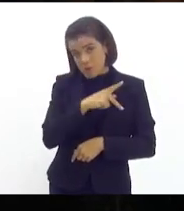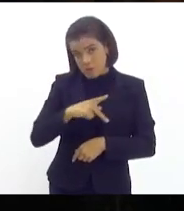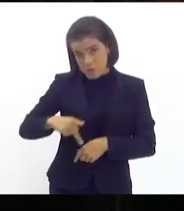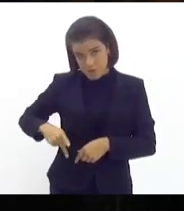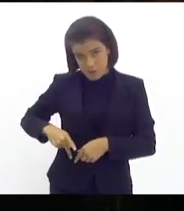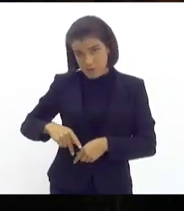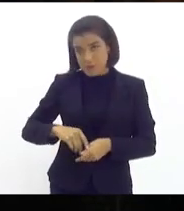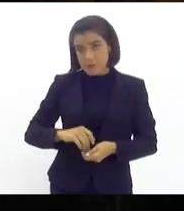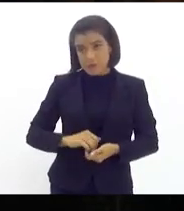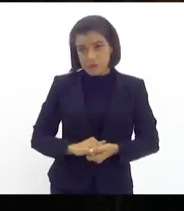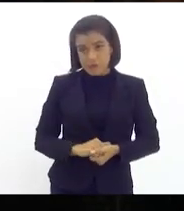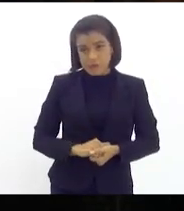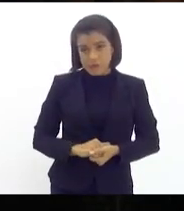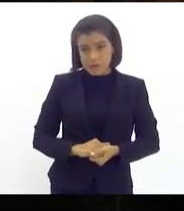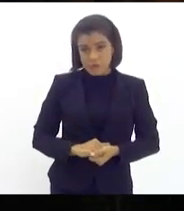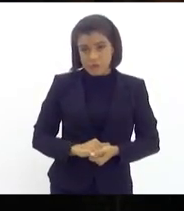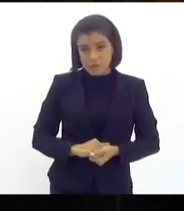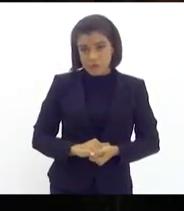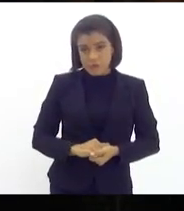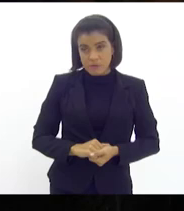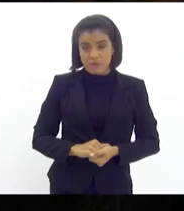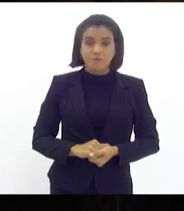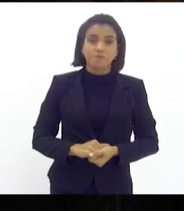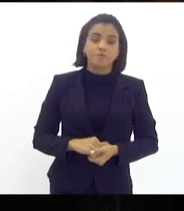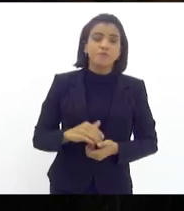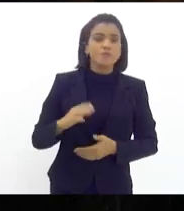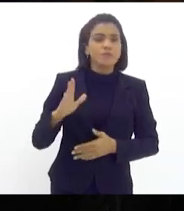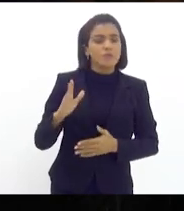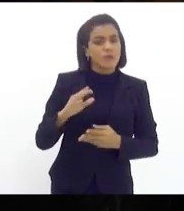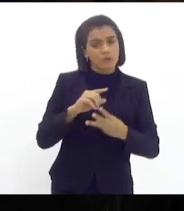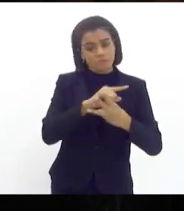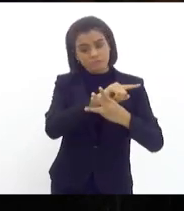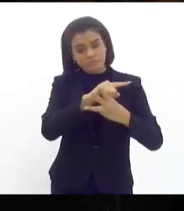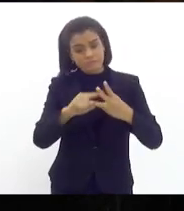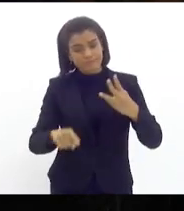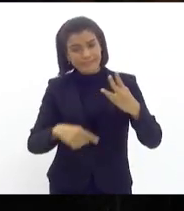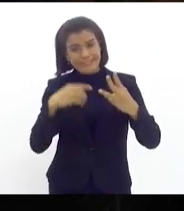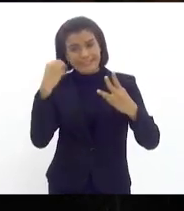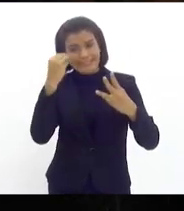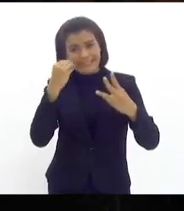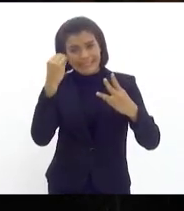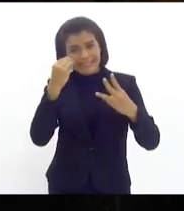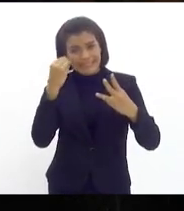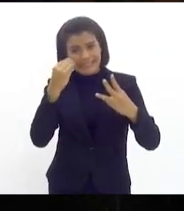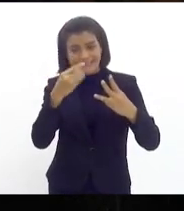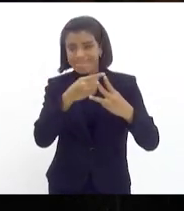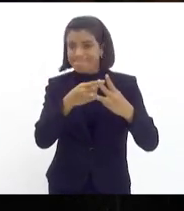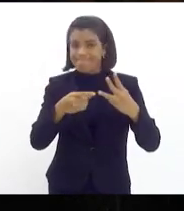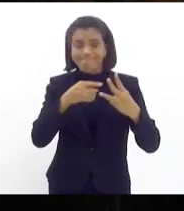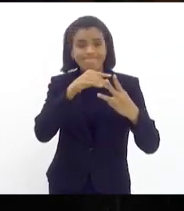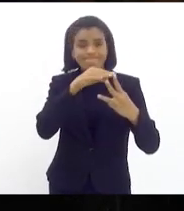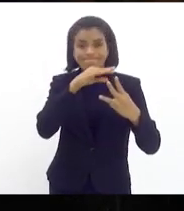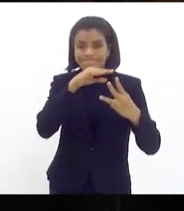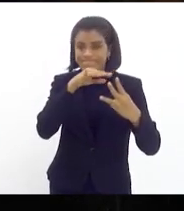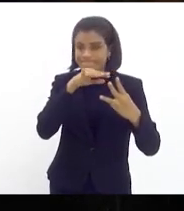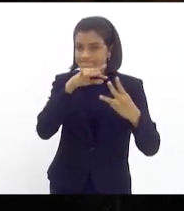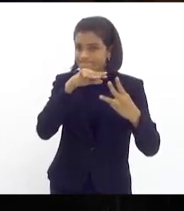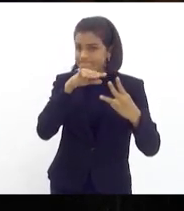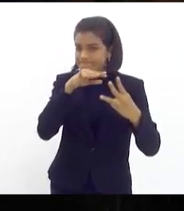presidência da república todas as três experiências muito ruins